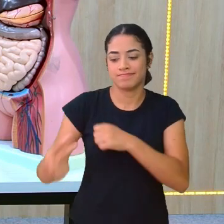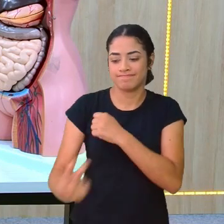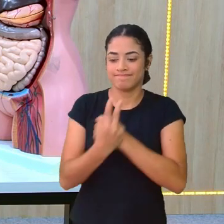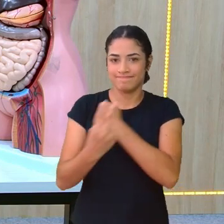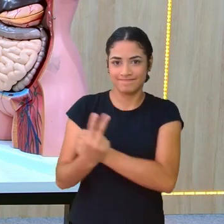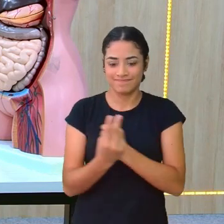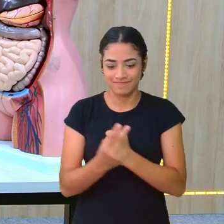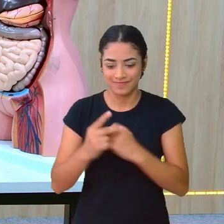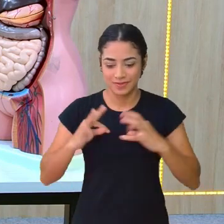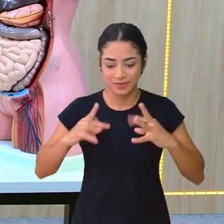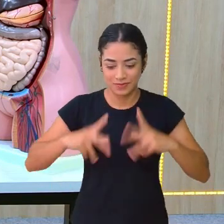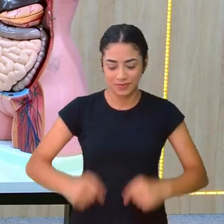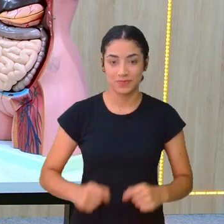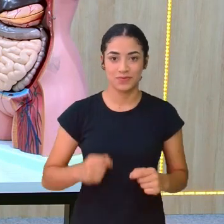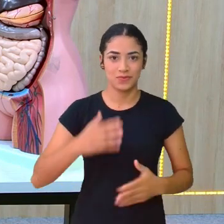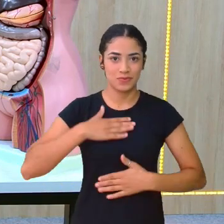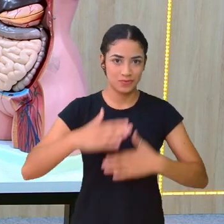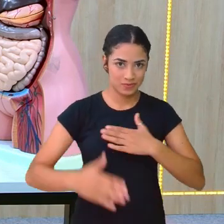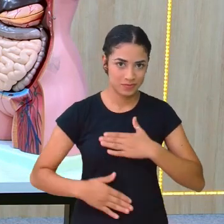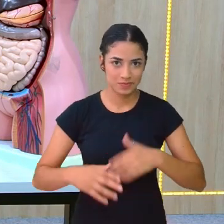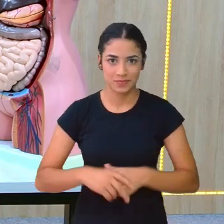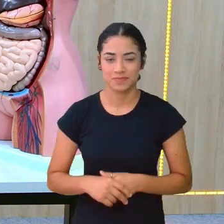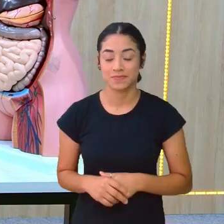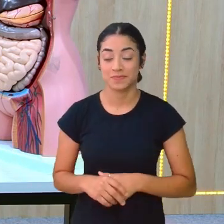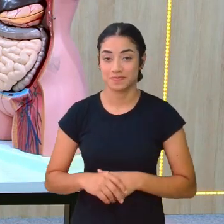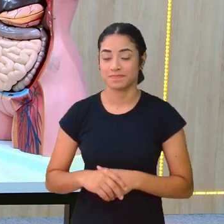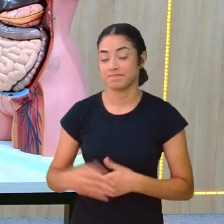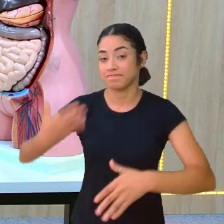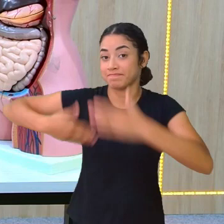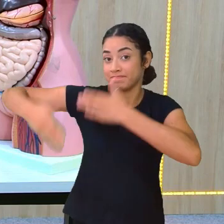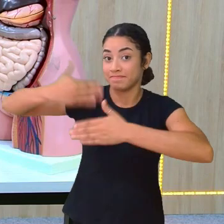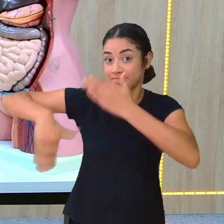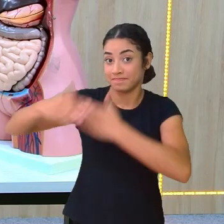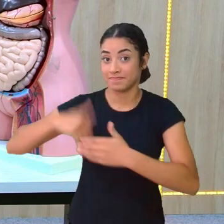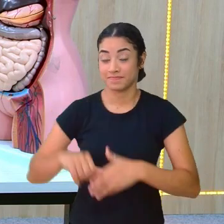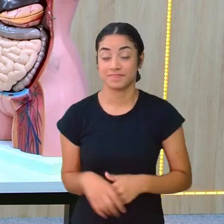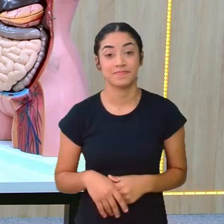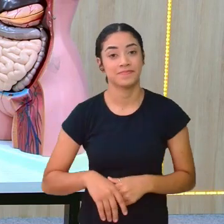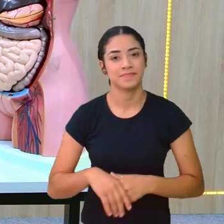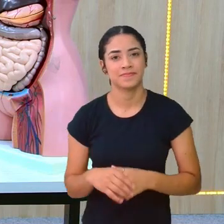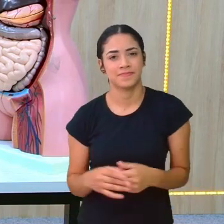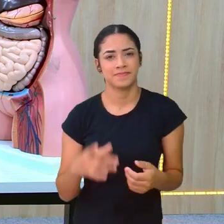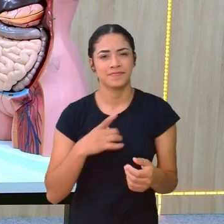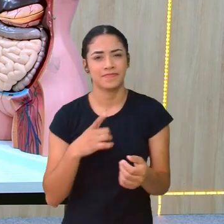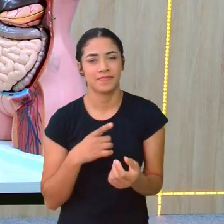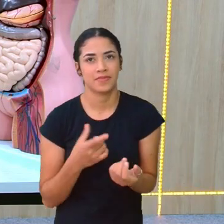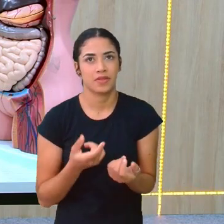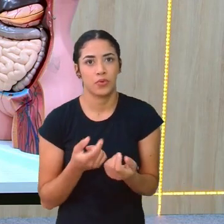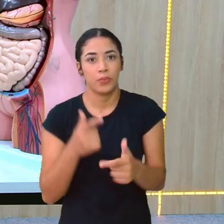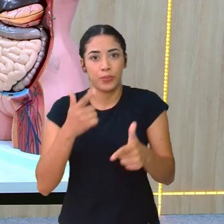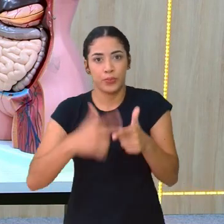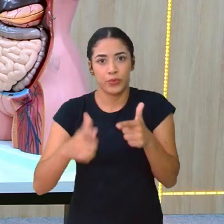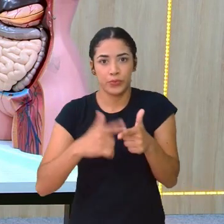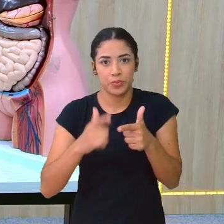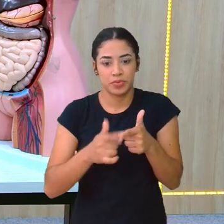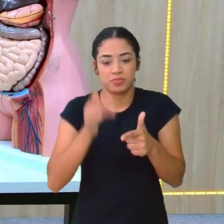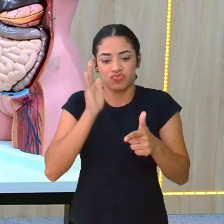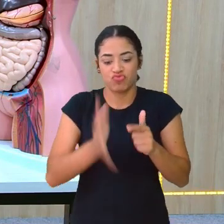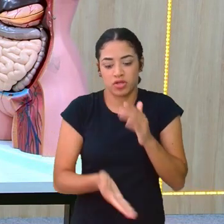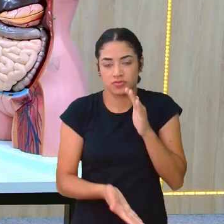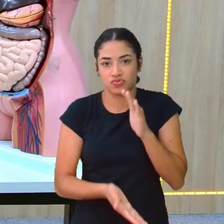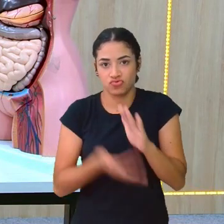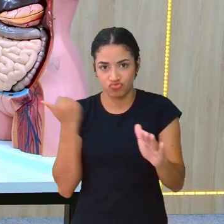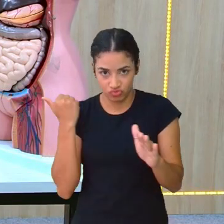aqui, olha, de defesa do nosso corpo. No passado, uma pequena infecção já era retirada. Hoje